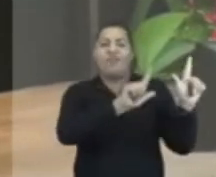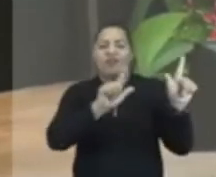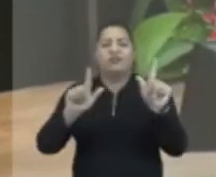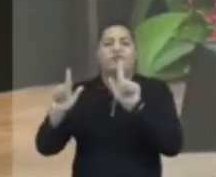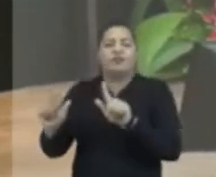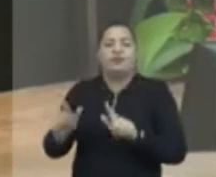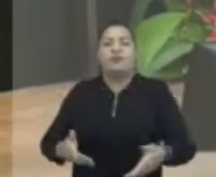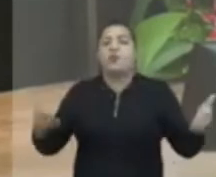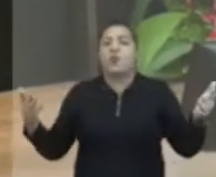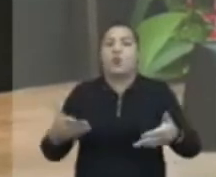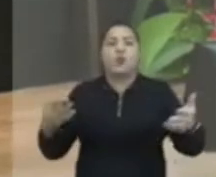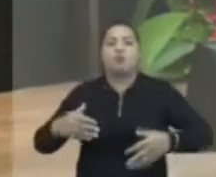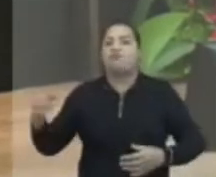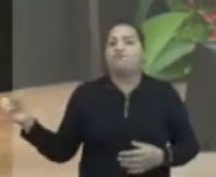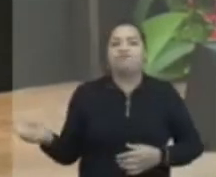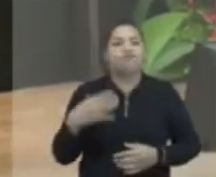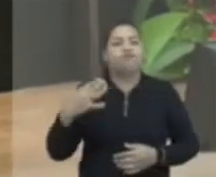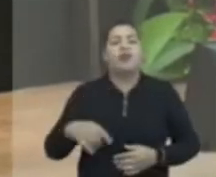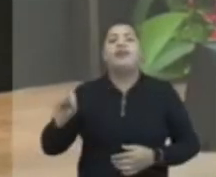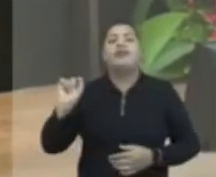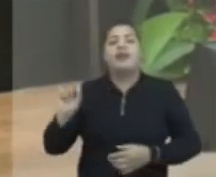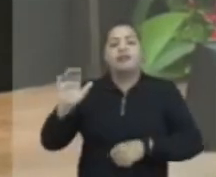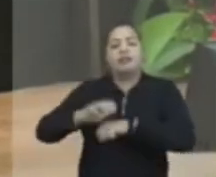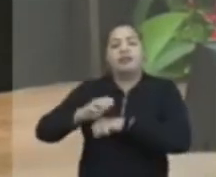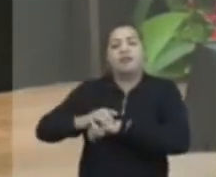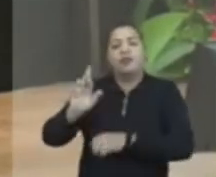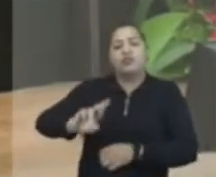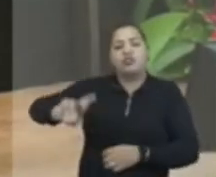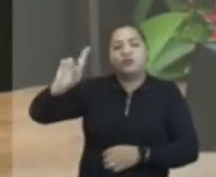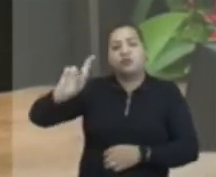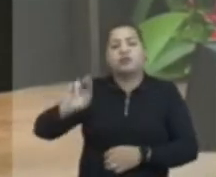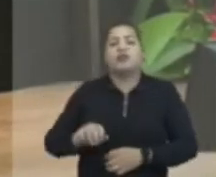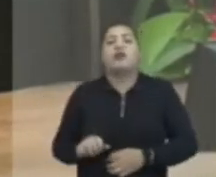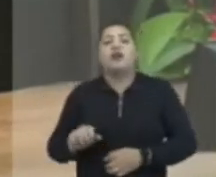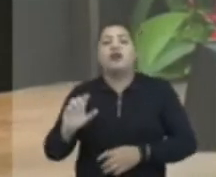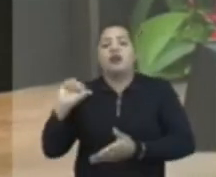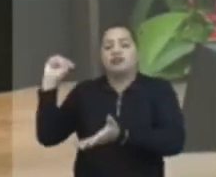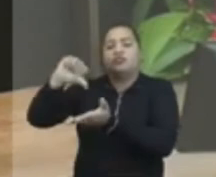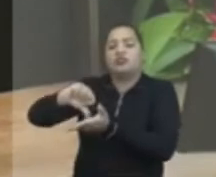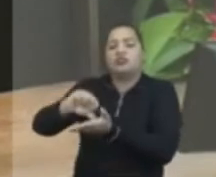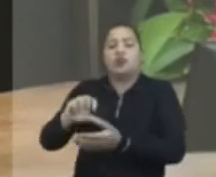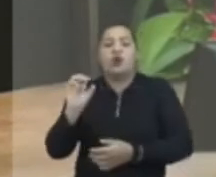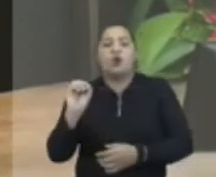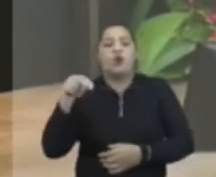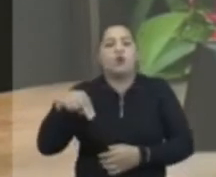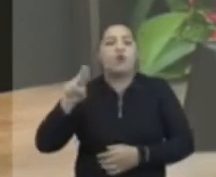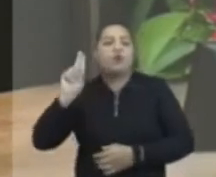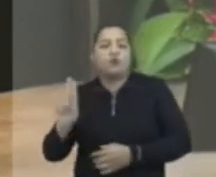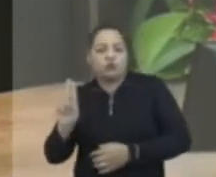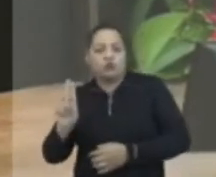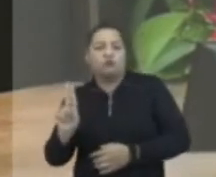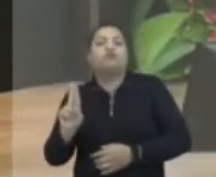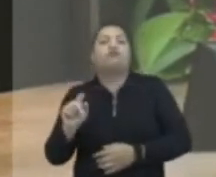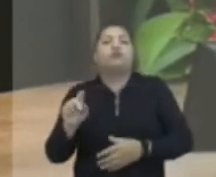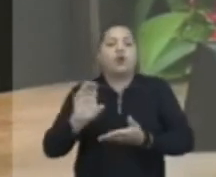no MPF, pela Agência da Organização das Nações Unidas para Refugiados, pelo Conselho Ribeirinho,